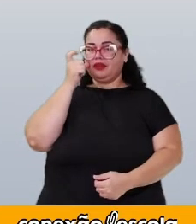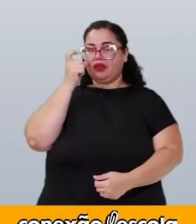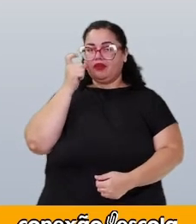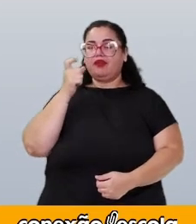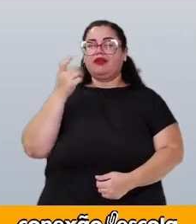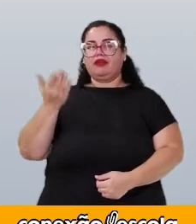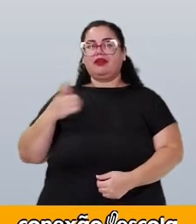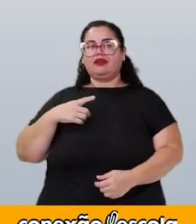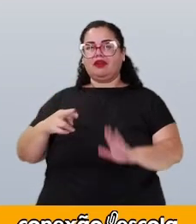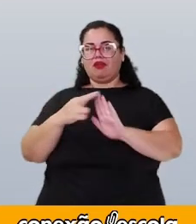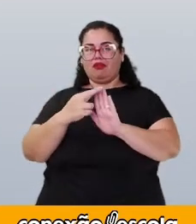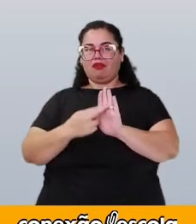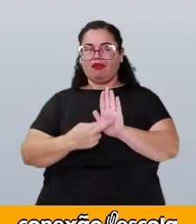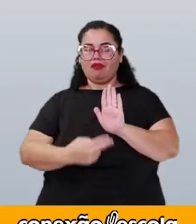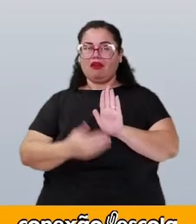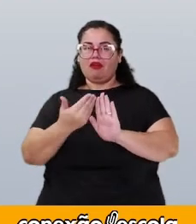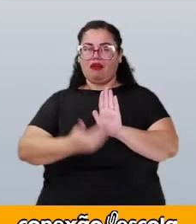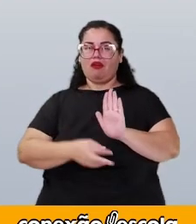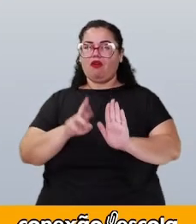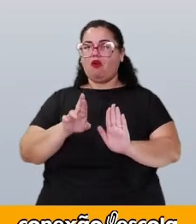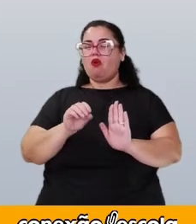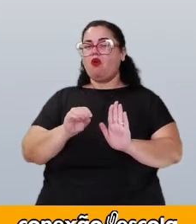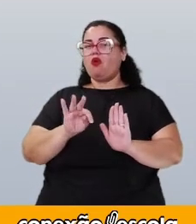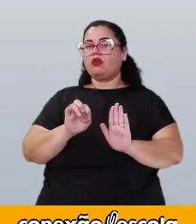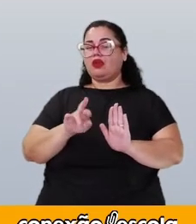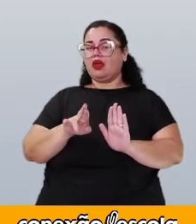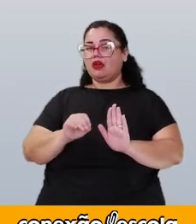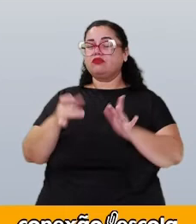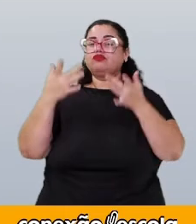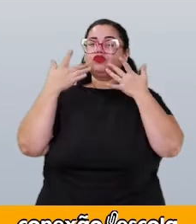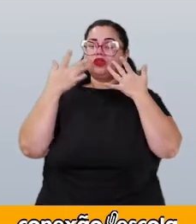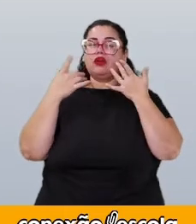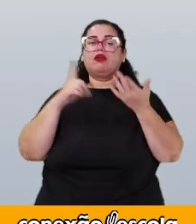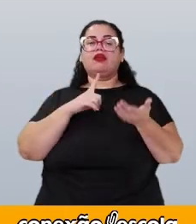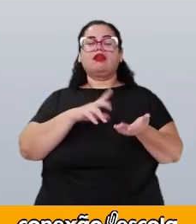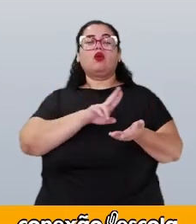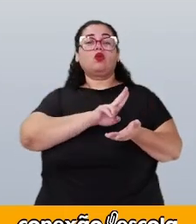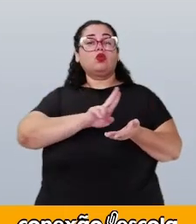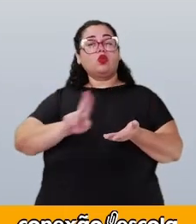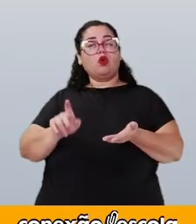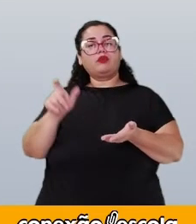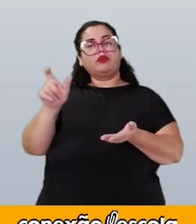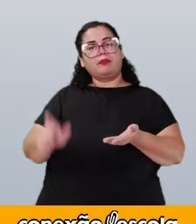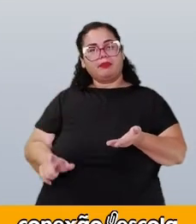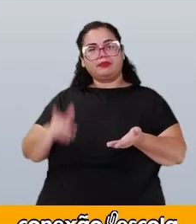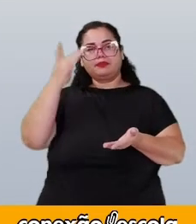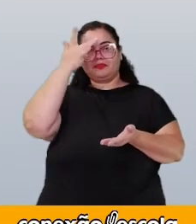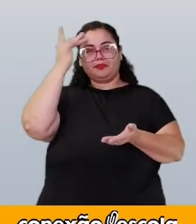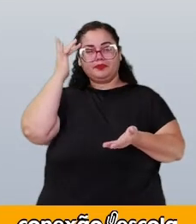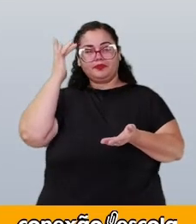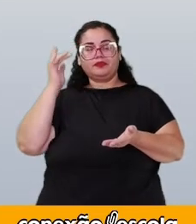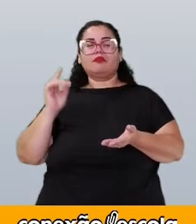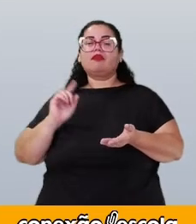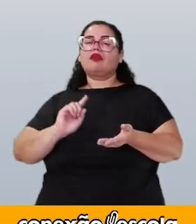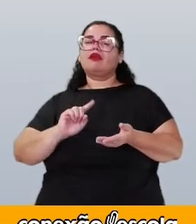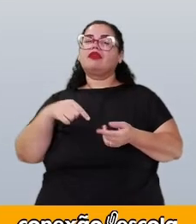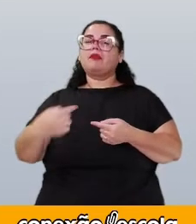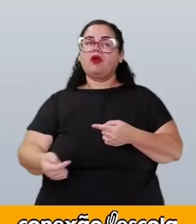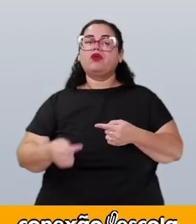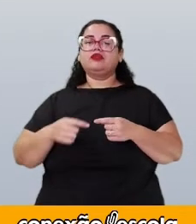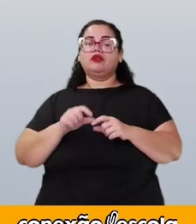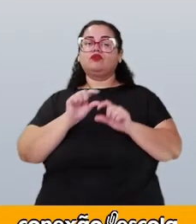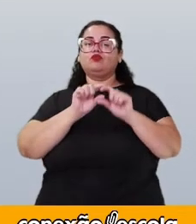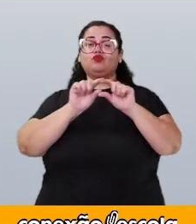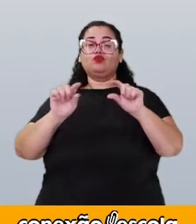no roteiro da peça teatral, nós temos o nome da personagem e, em seguida, a